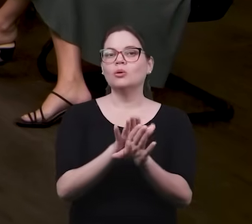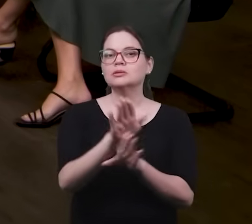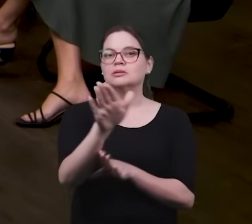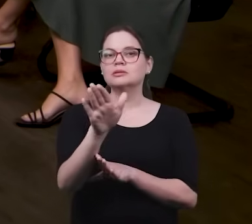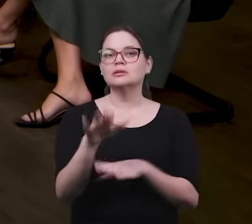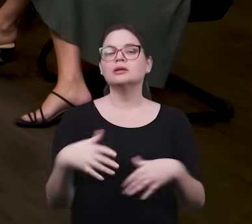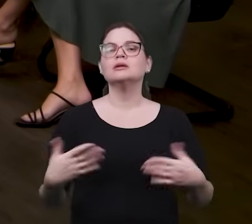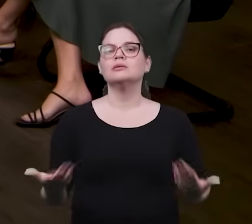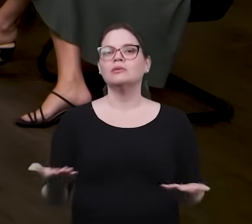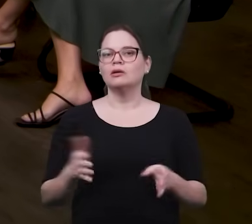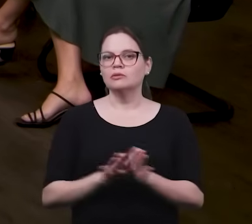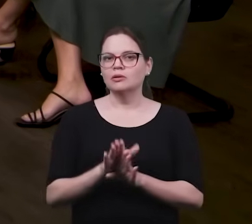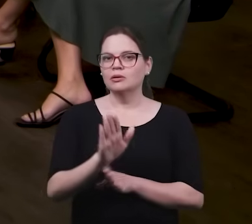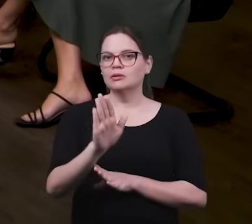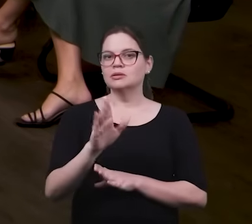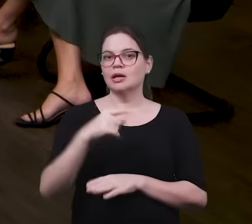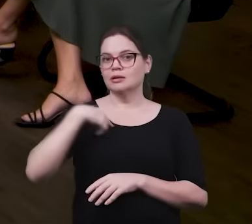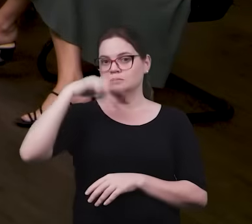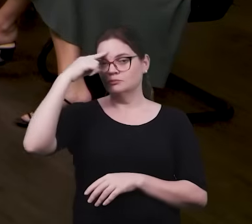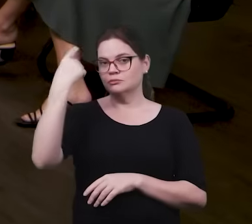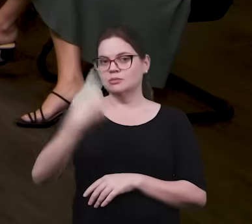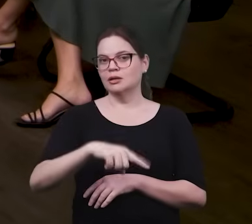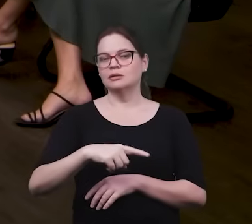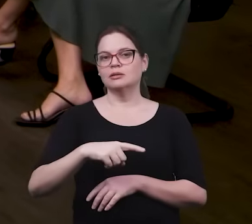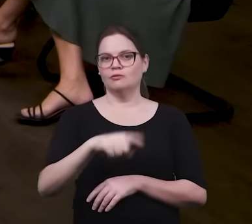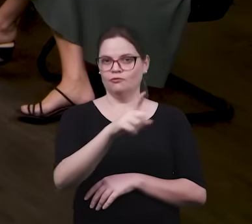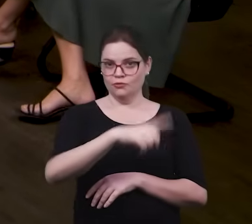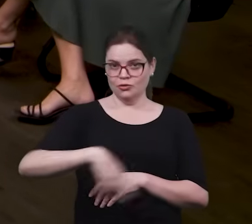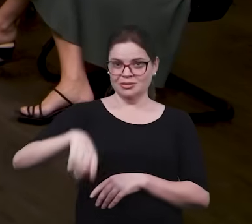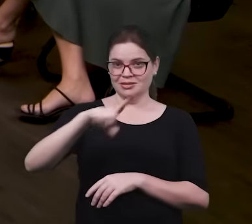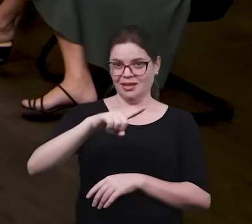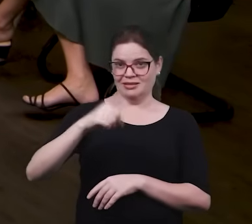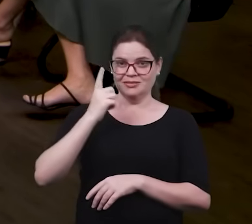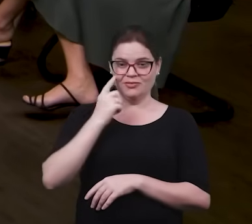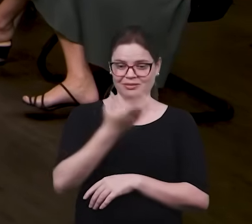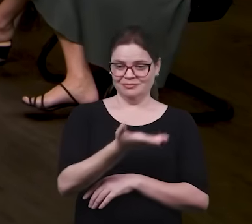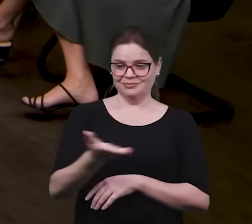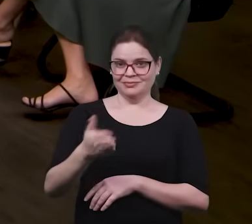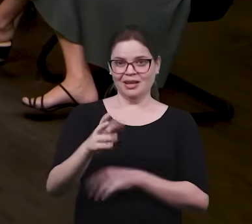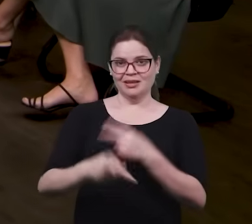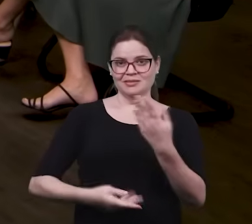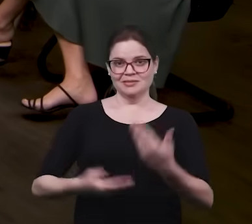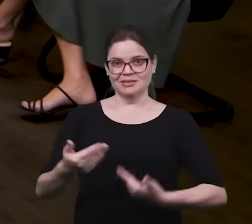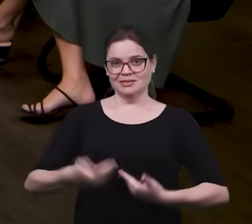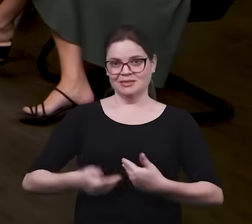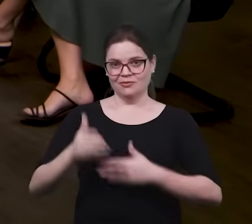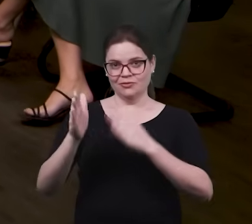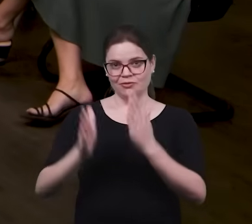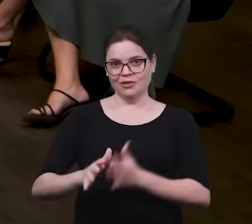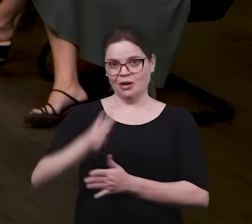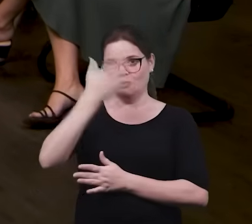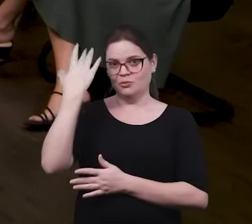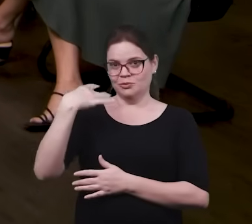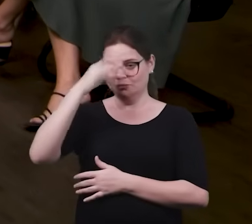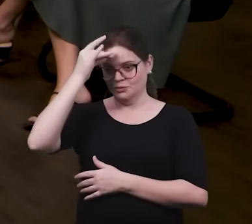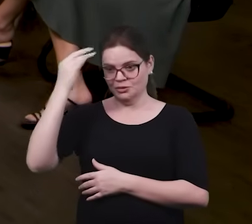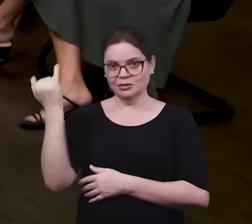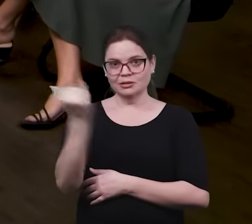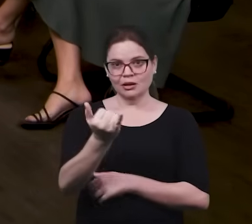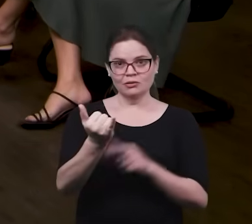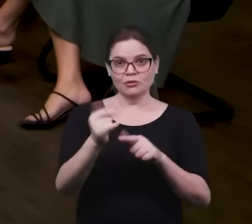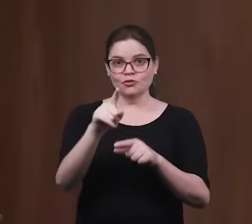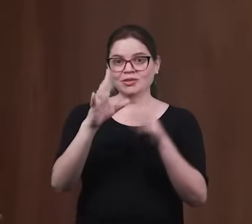com uma determinação, uma ordem do Senhor. Quem tem ouvidos, ouça o que o Espírito diz às